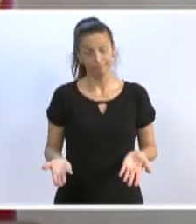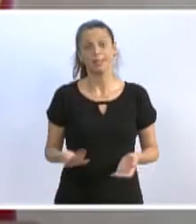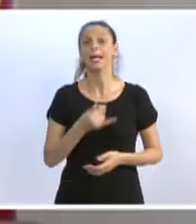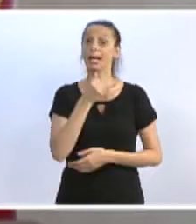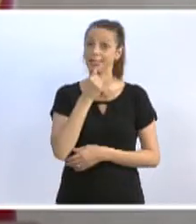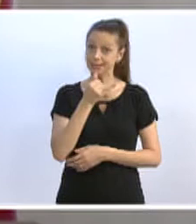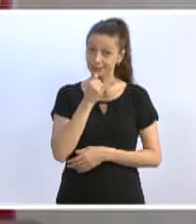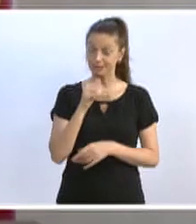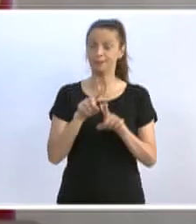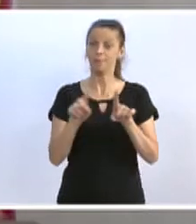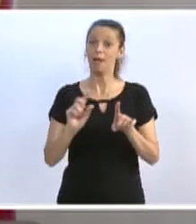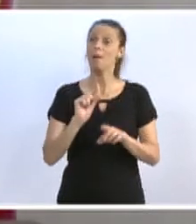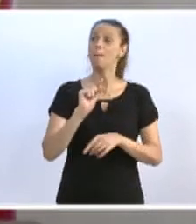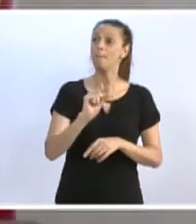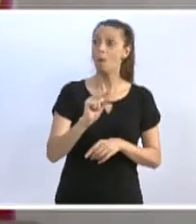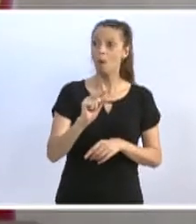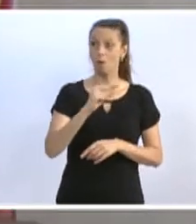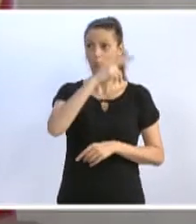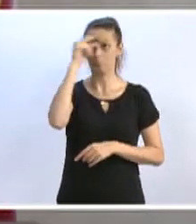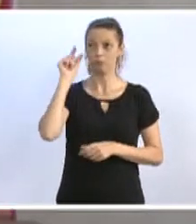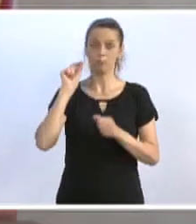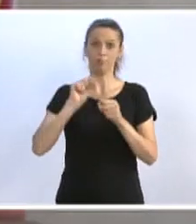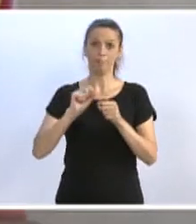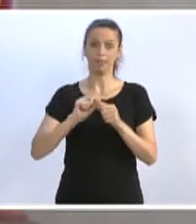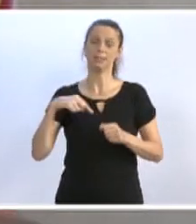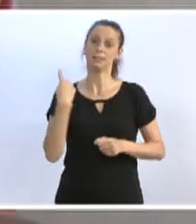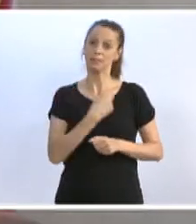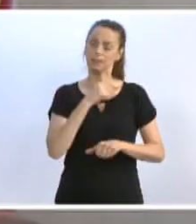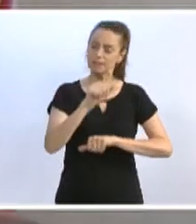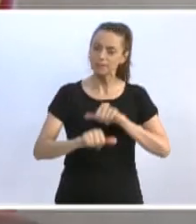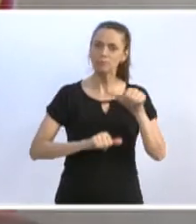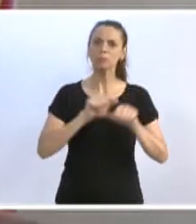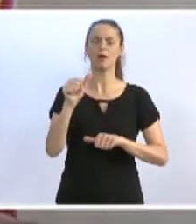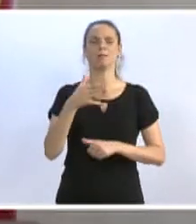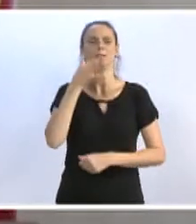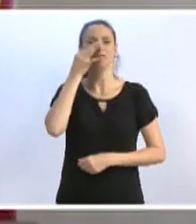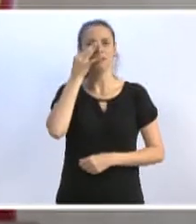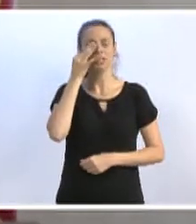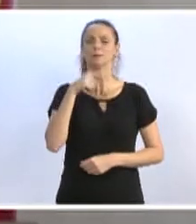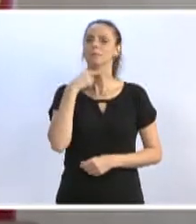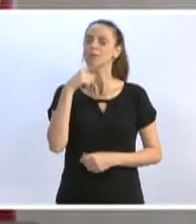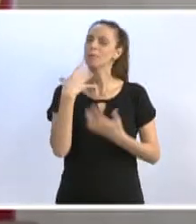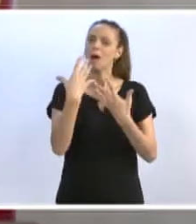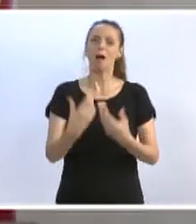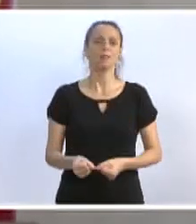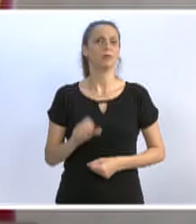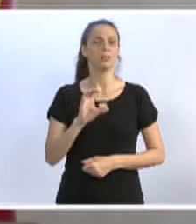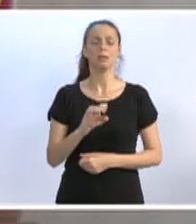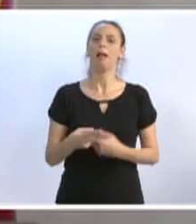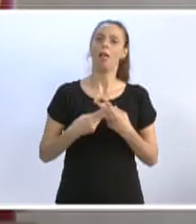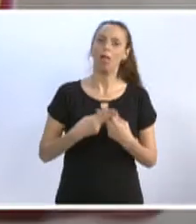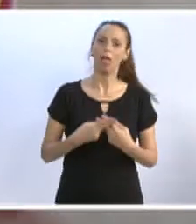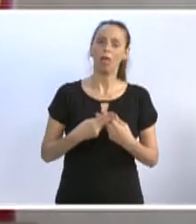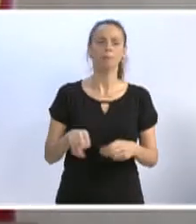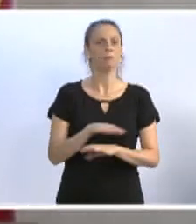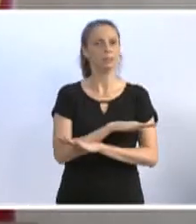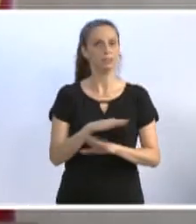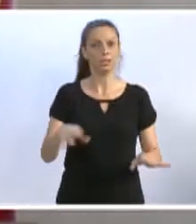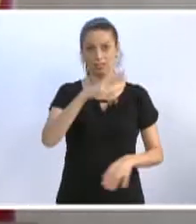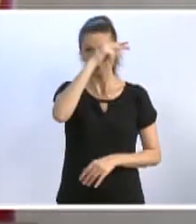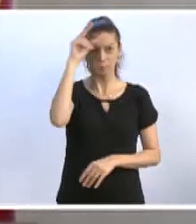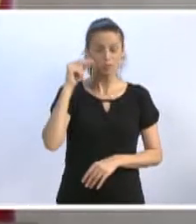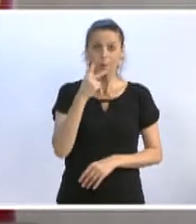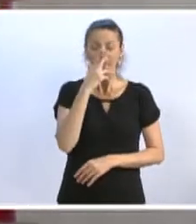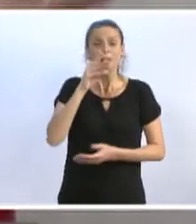muito pouco ou nada se faz nós precisamos mudar melhorar esse cenário não dá mais pra gente tolerar tanto descaso com o povo